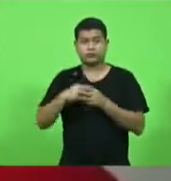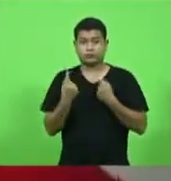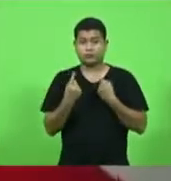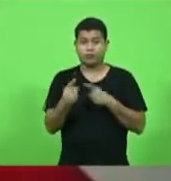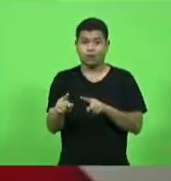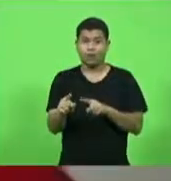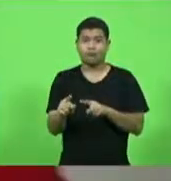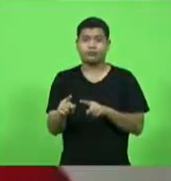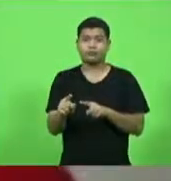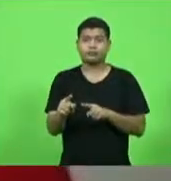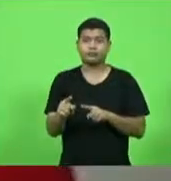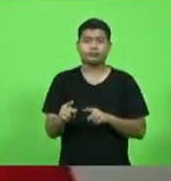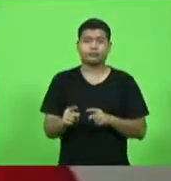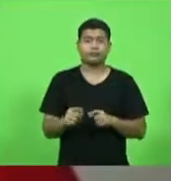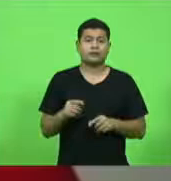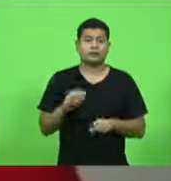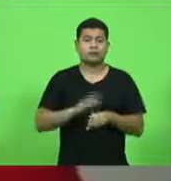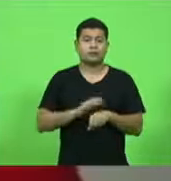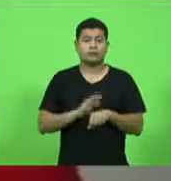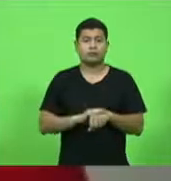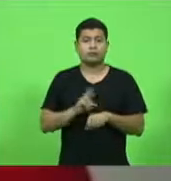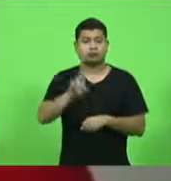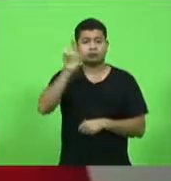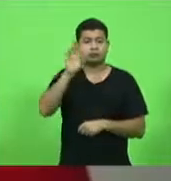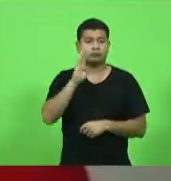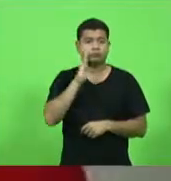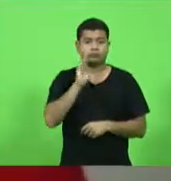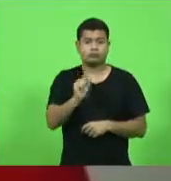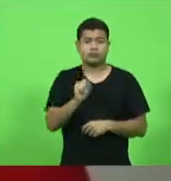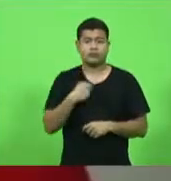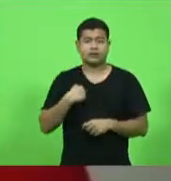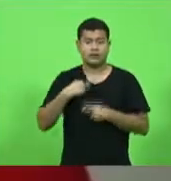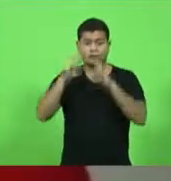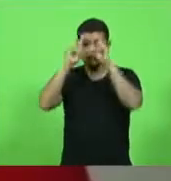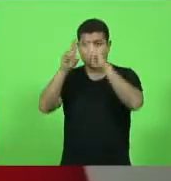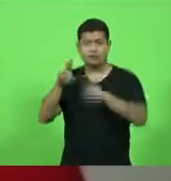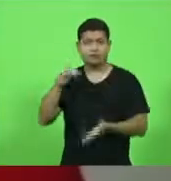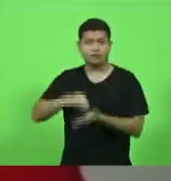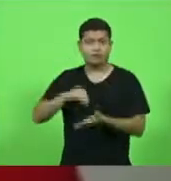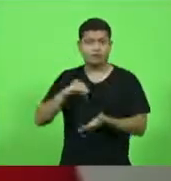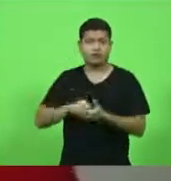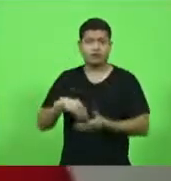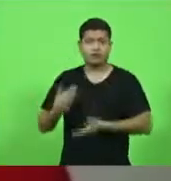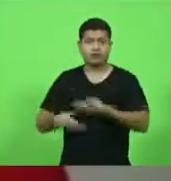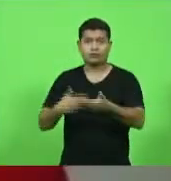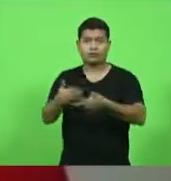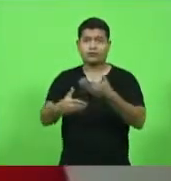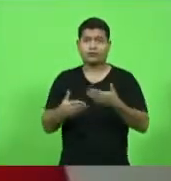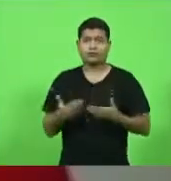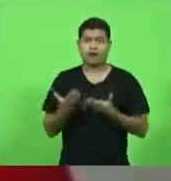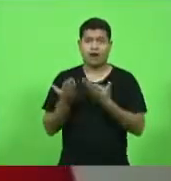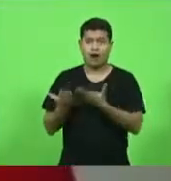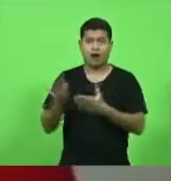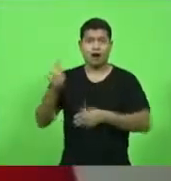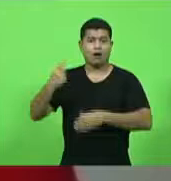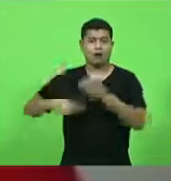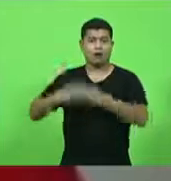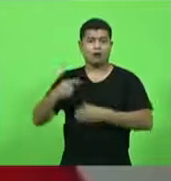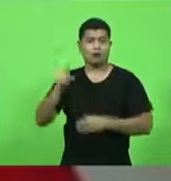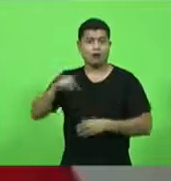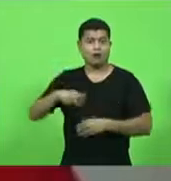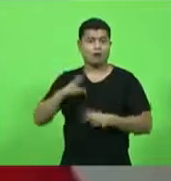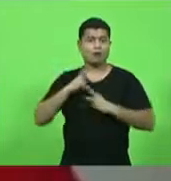esse requerimento do deputado Bruno, que desrespeita a tramitação da Comissão de Mérito, que é a Comissão de